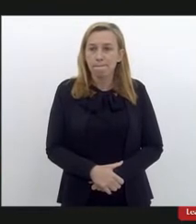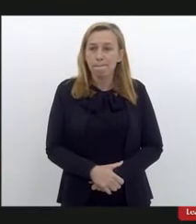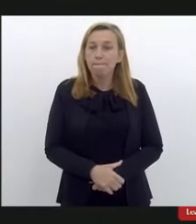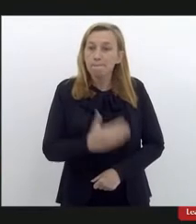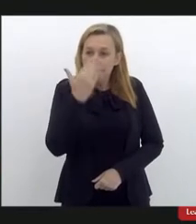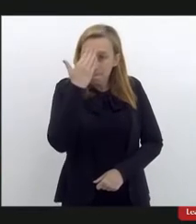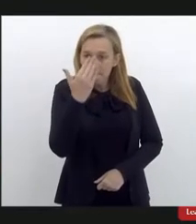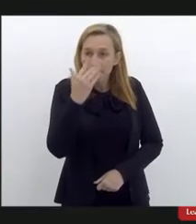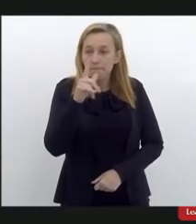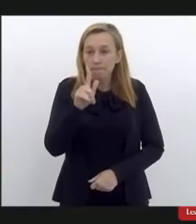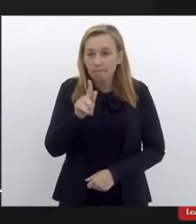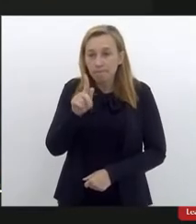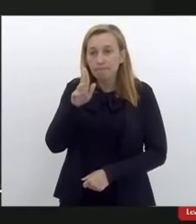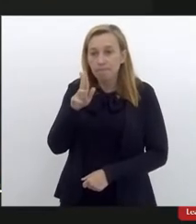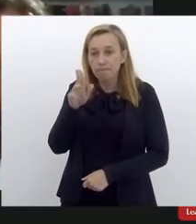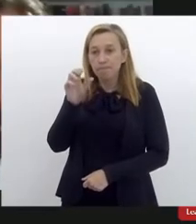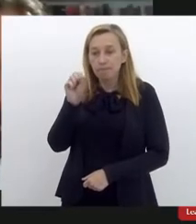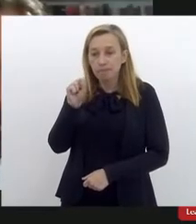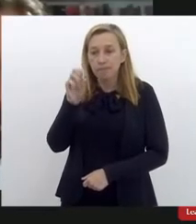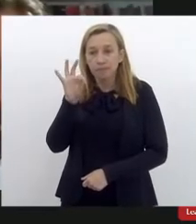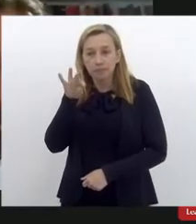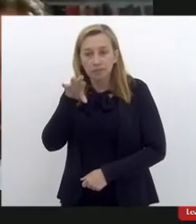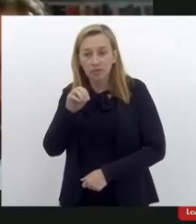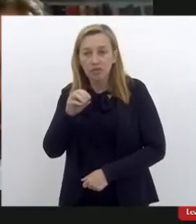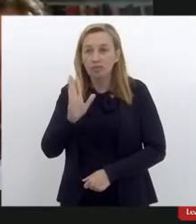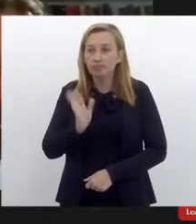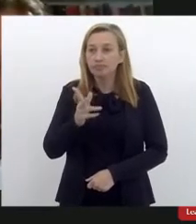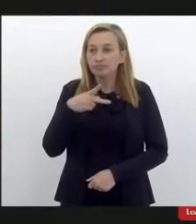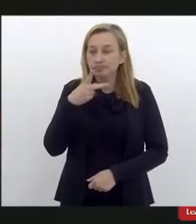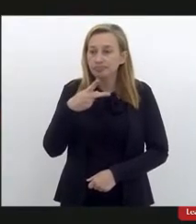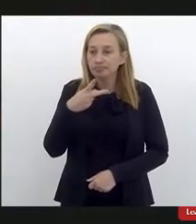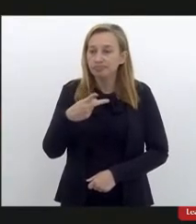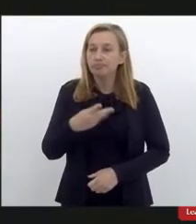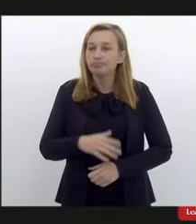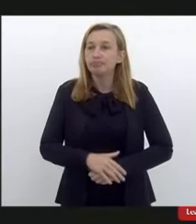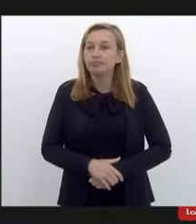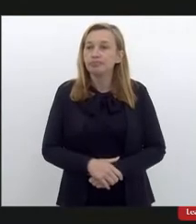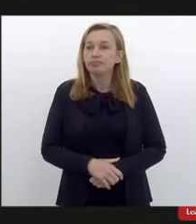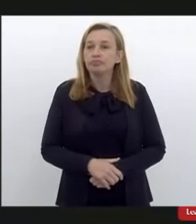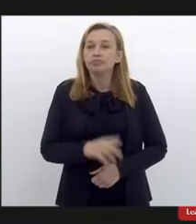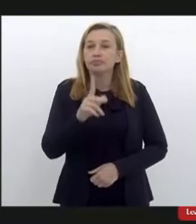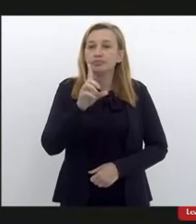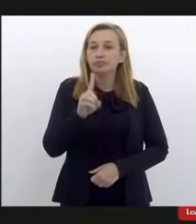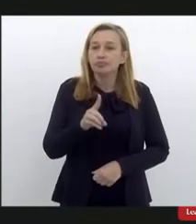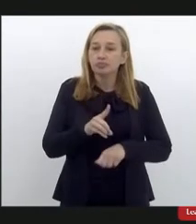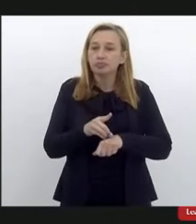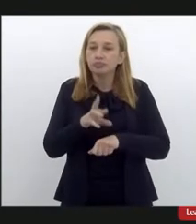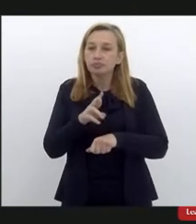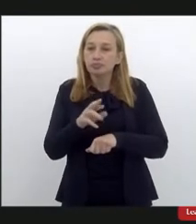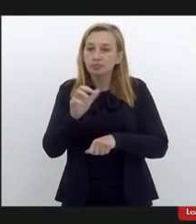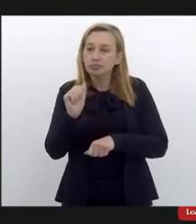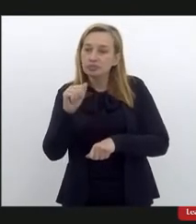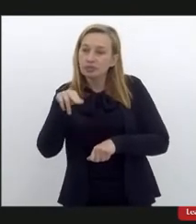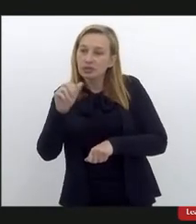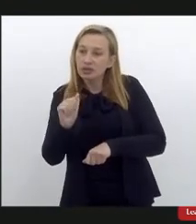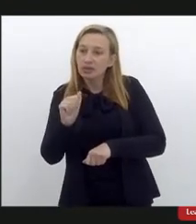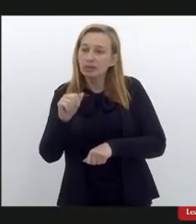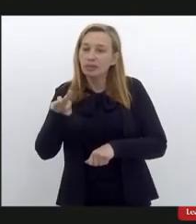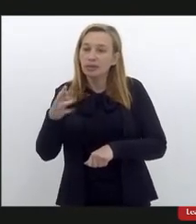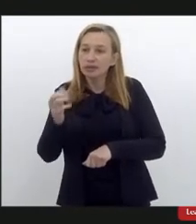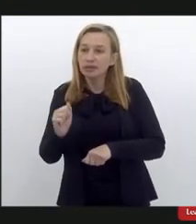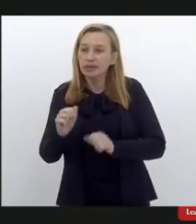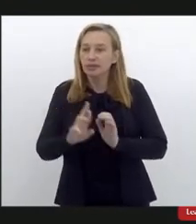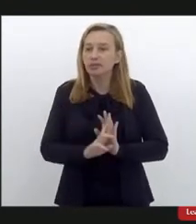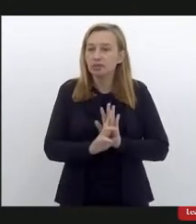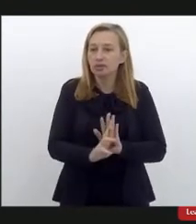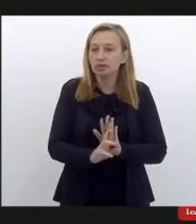Obrigado, Gustavo. Gostaria de passar a palavra agora para a doutora Ana Maria Furbino, representante do Tribunal de